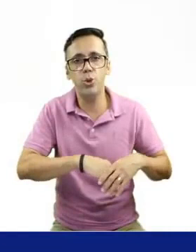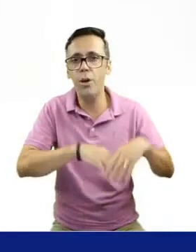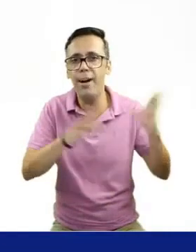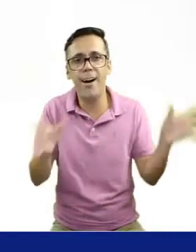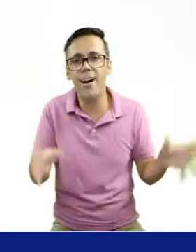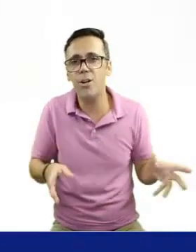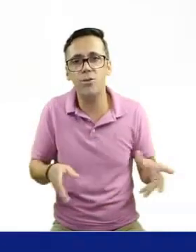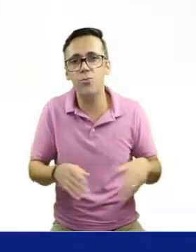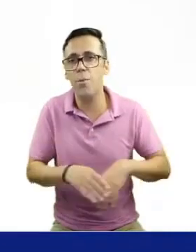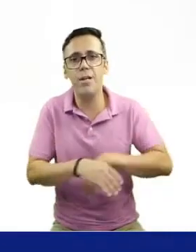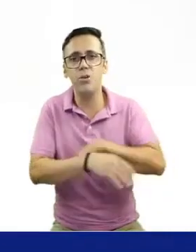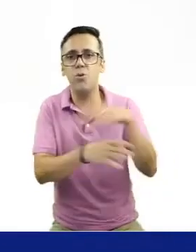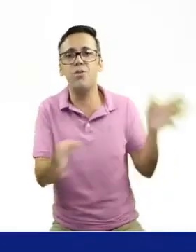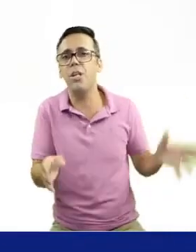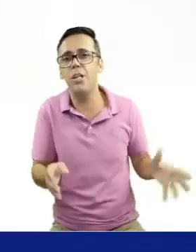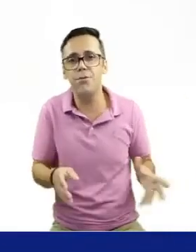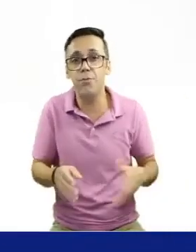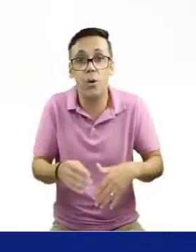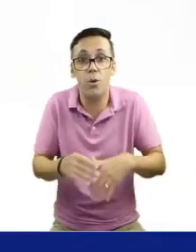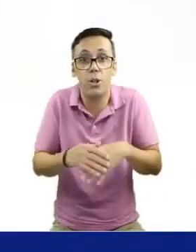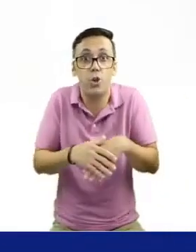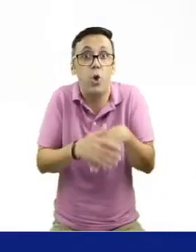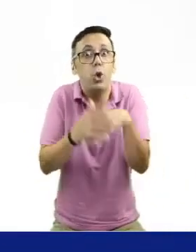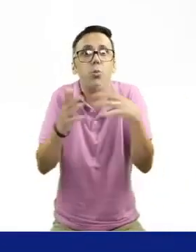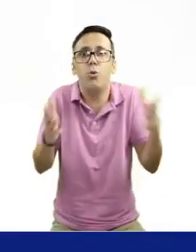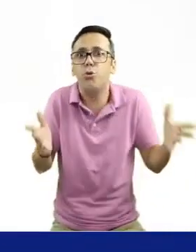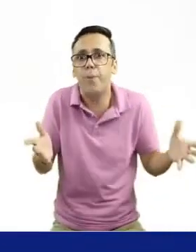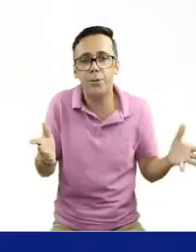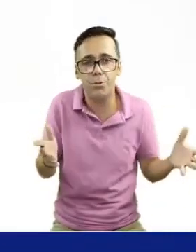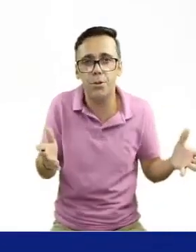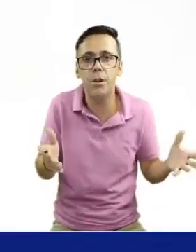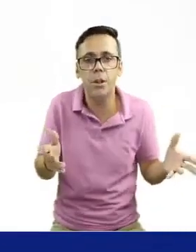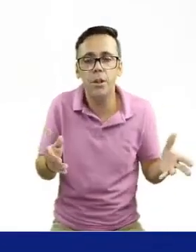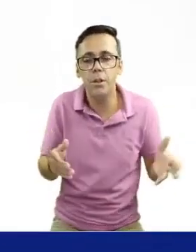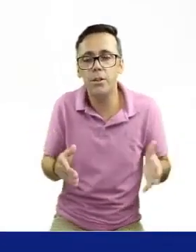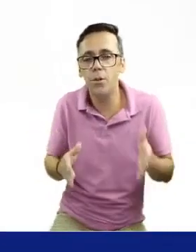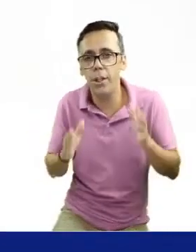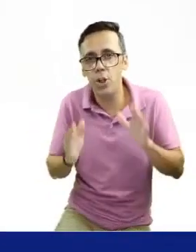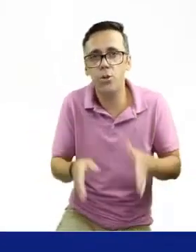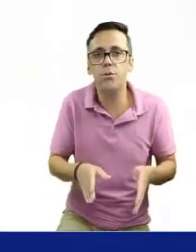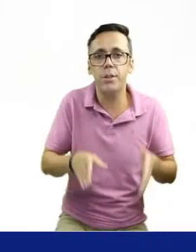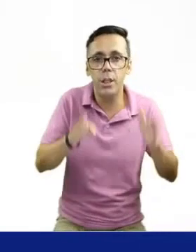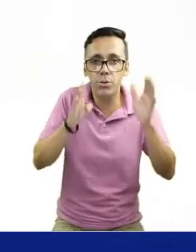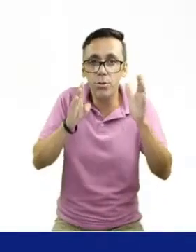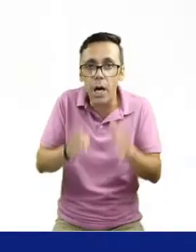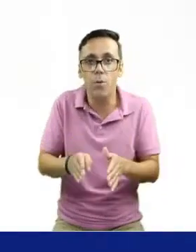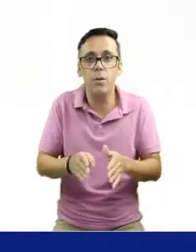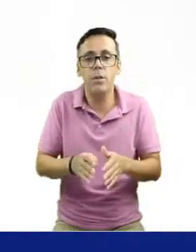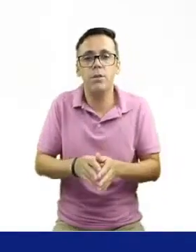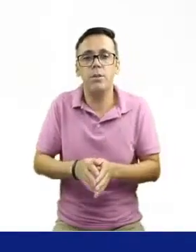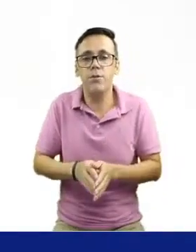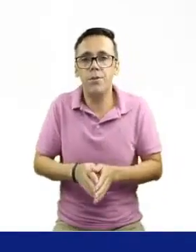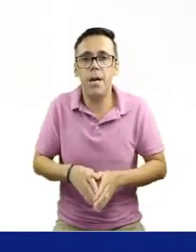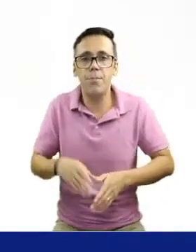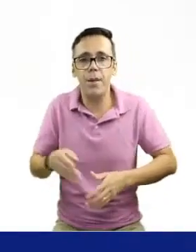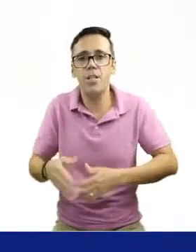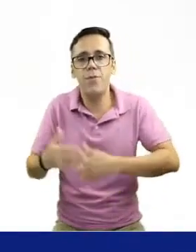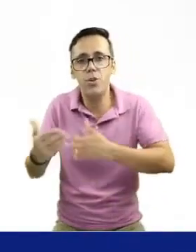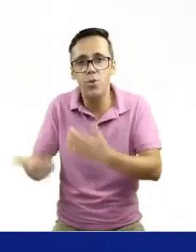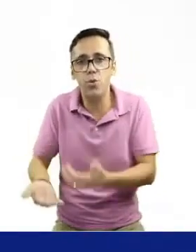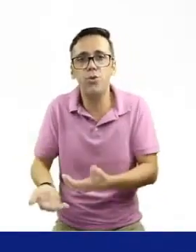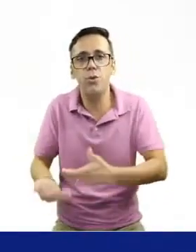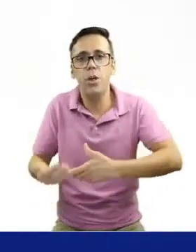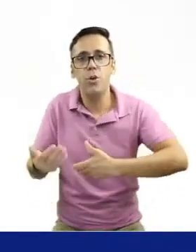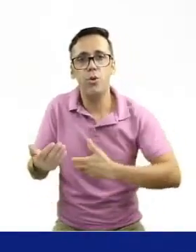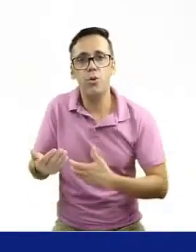é surreal o momento exclusivo uma coisa que todo mundo passou então Neste contexto não se você